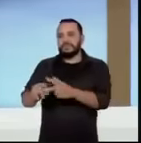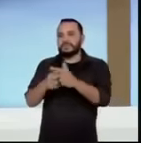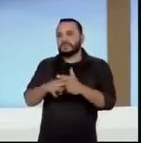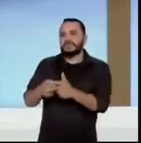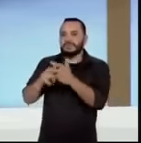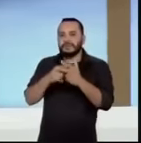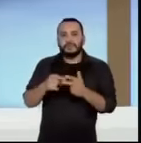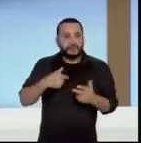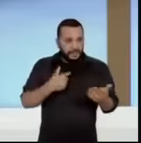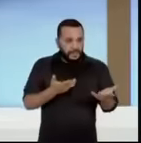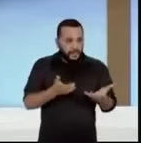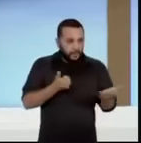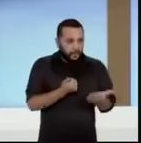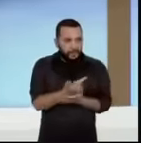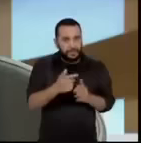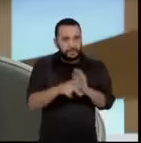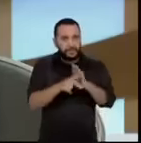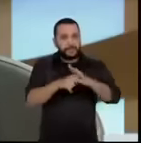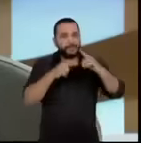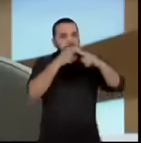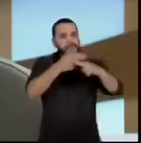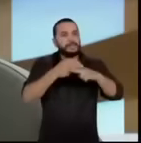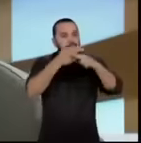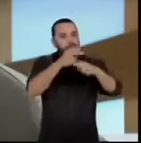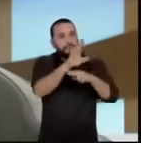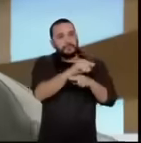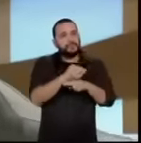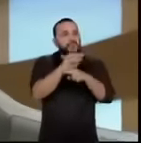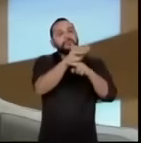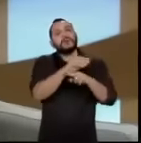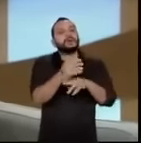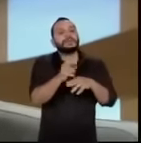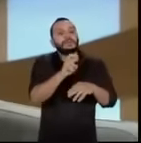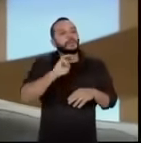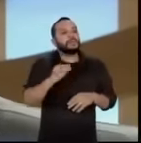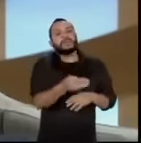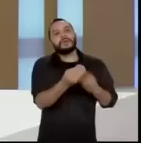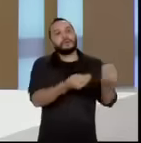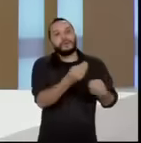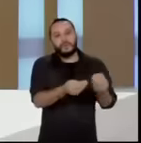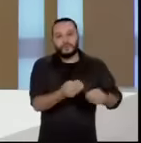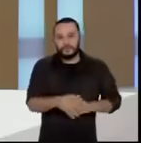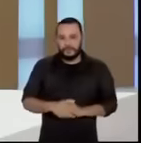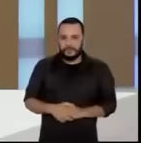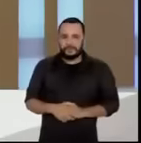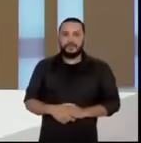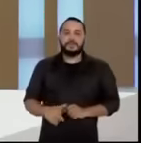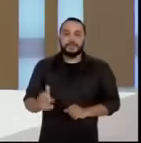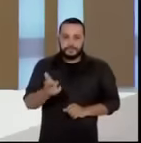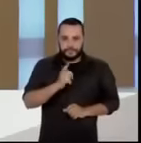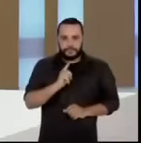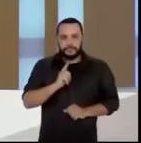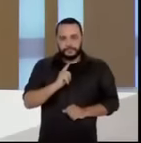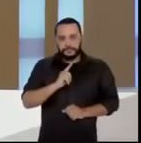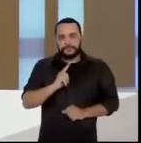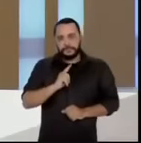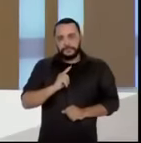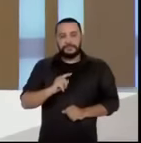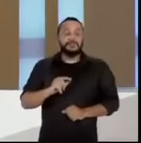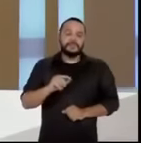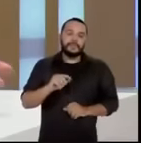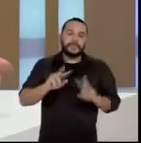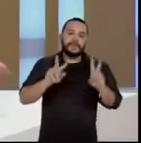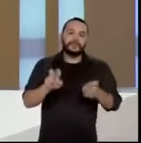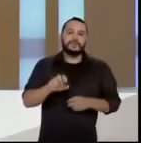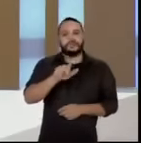por 5 milhões. Ana, por favor. Desculpa, vamos lá, vamos seguir em frente. Vou passar aqui para a Giovana, que ela também quer falar do GEF.